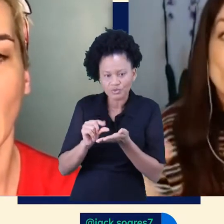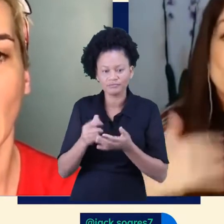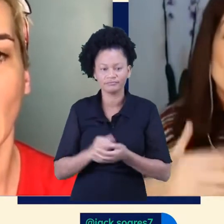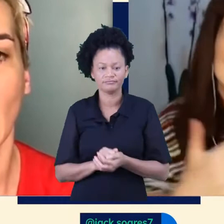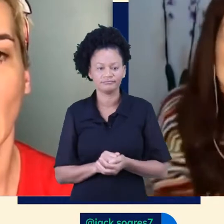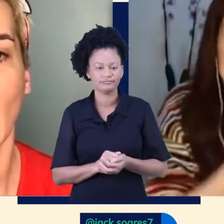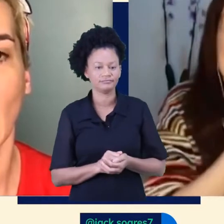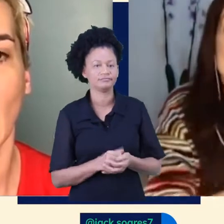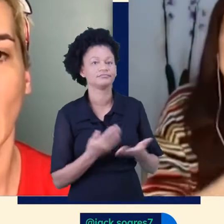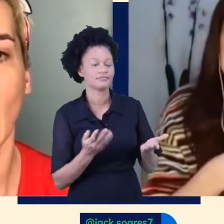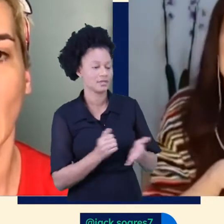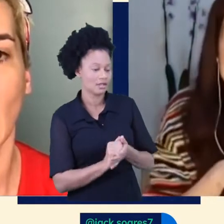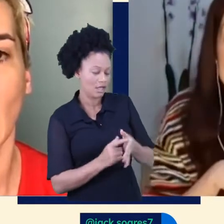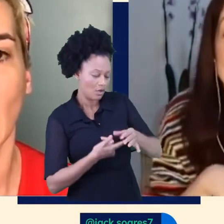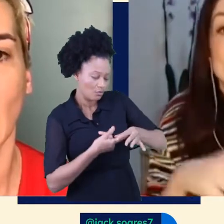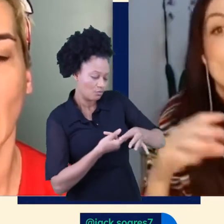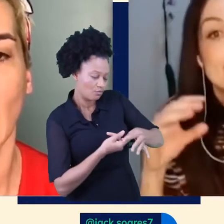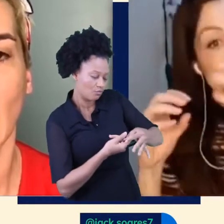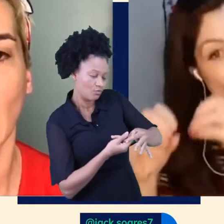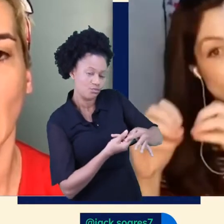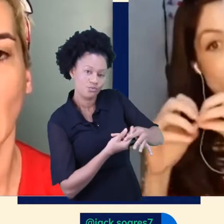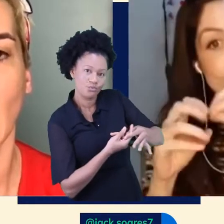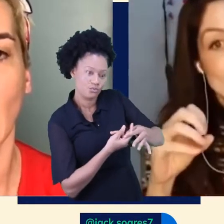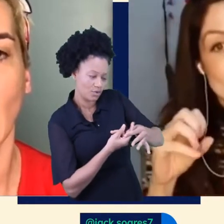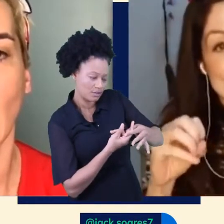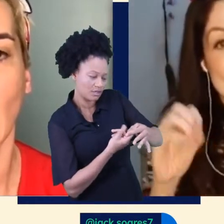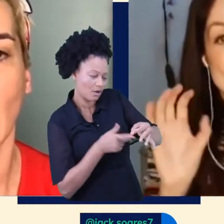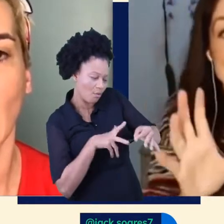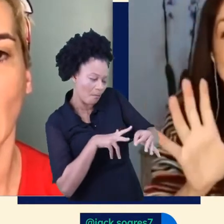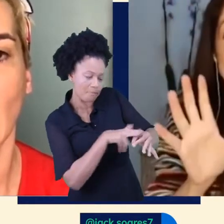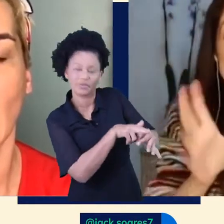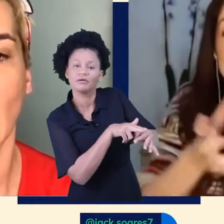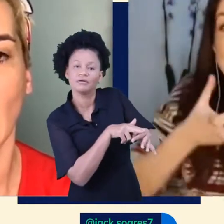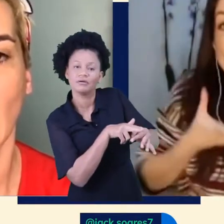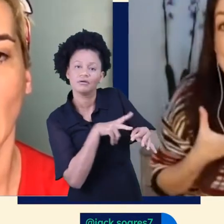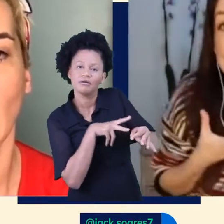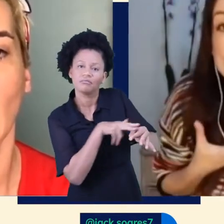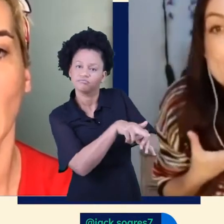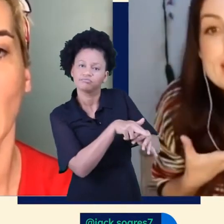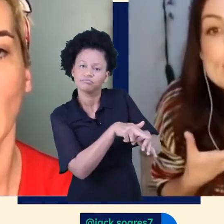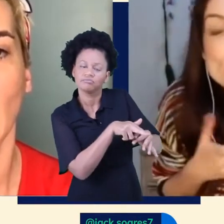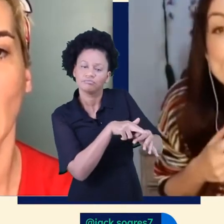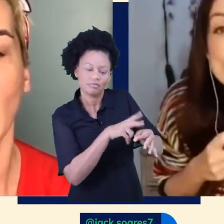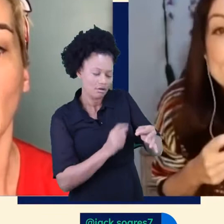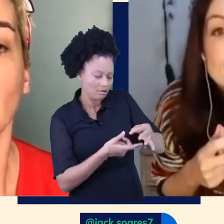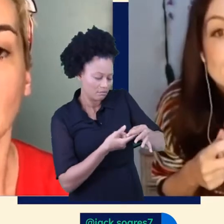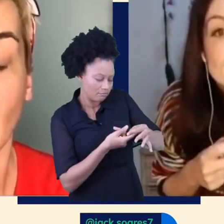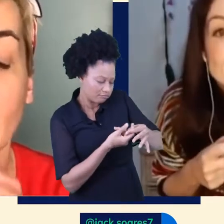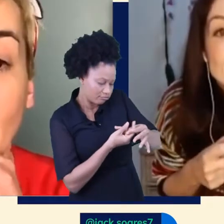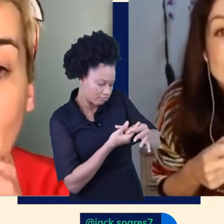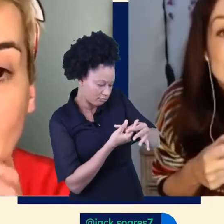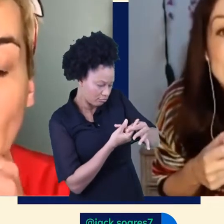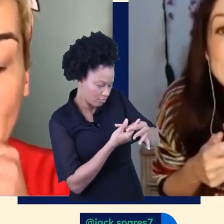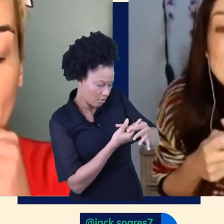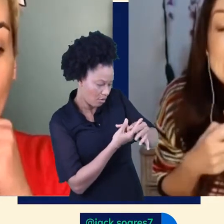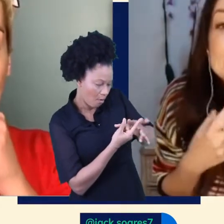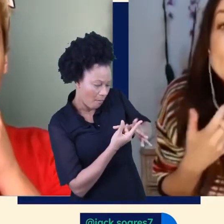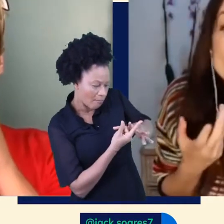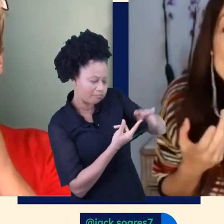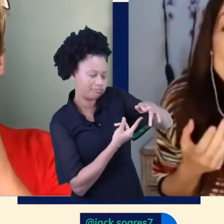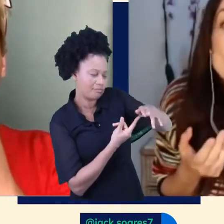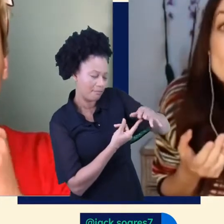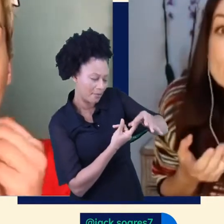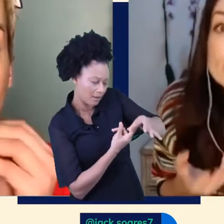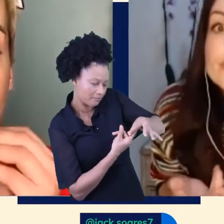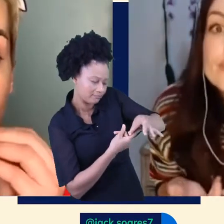cortar, é como se fosse cortar a ponta de um pênis. Então, é cortado o clitóris para que esteticamente pareça uma vulva. Tá, e aí, agora então, uma